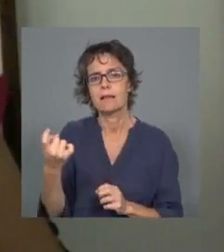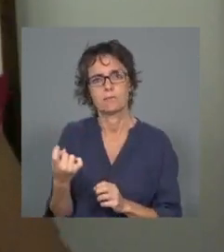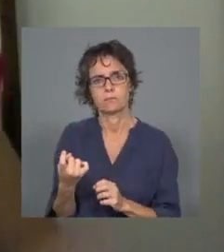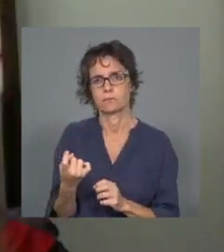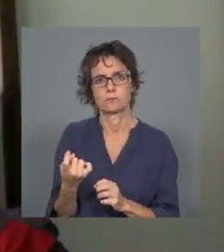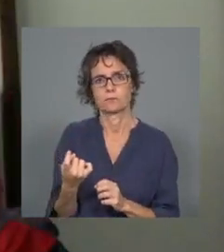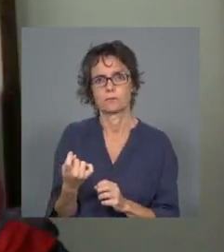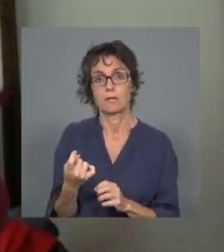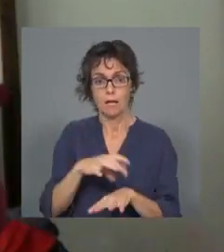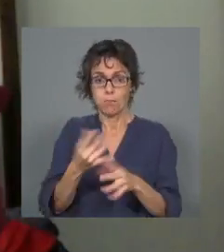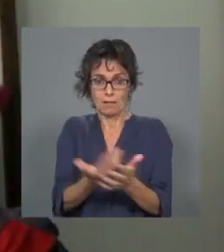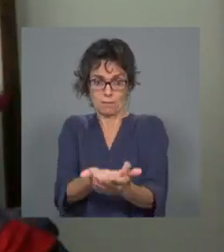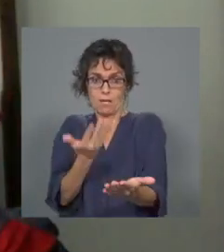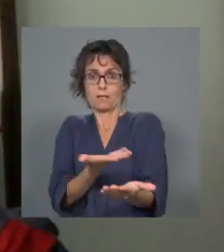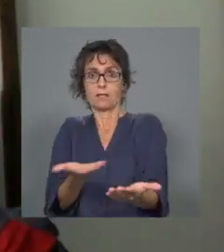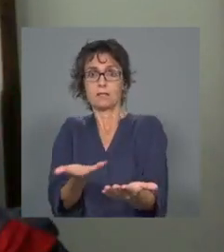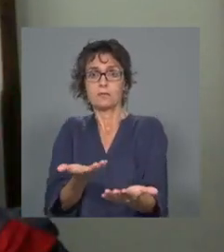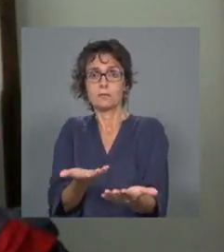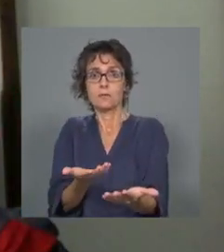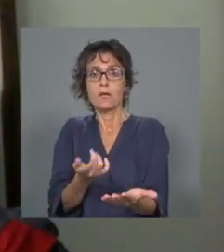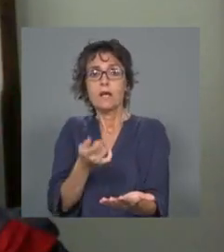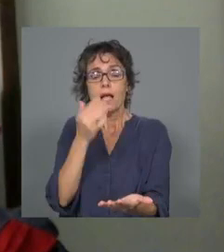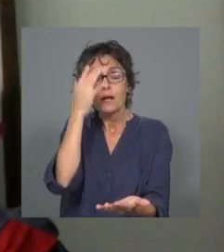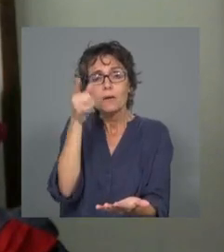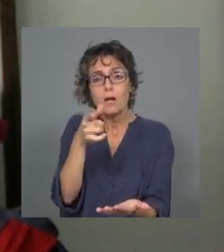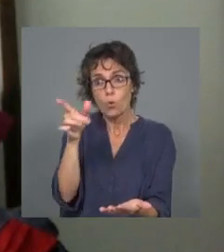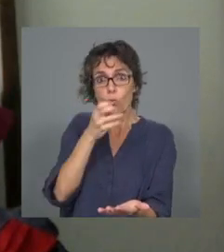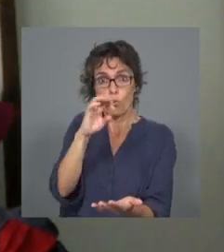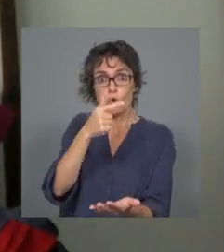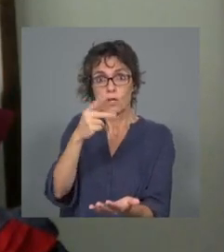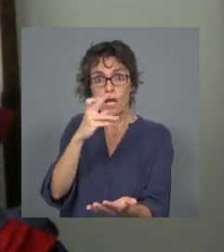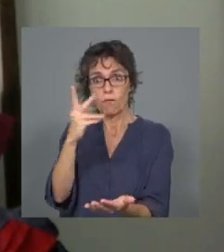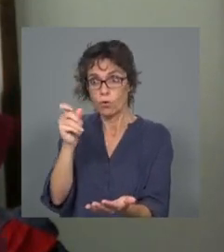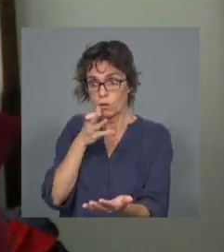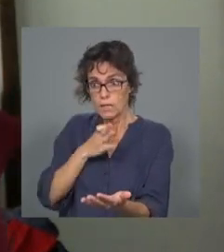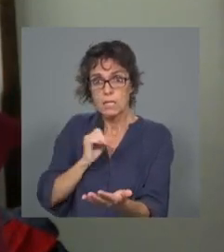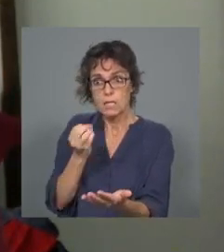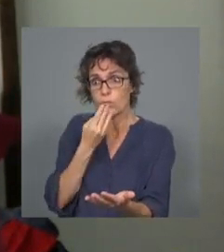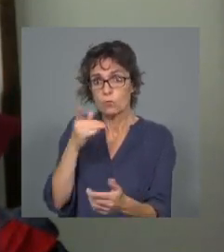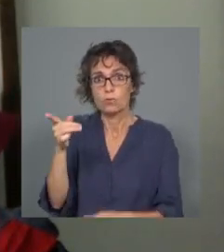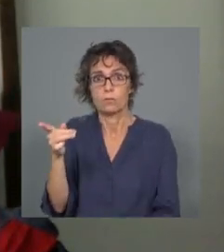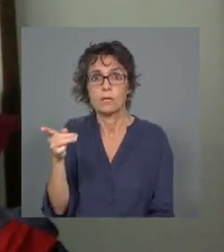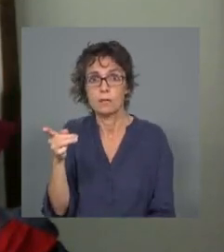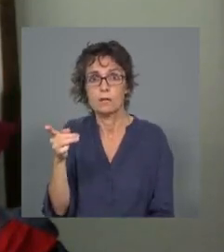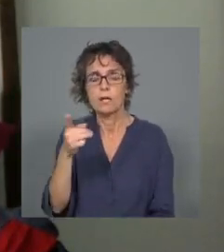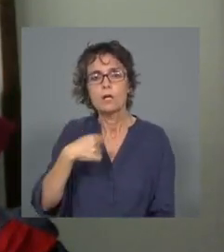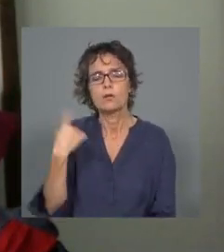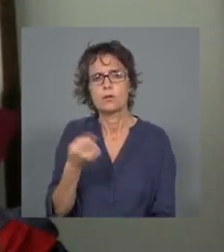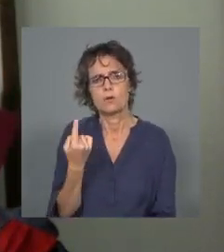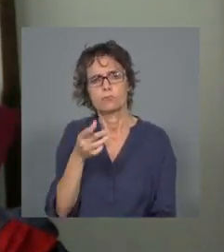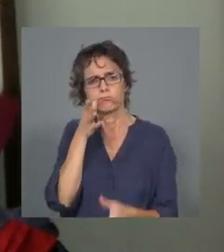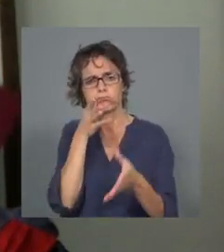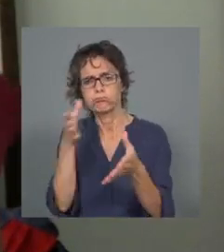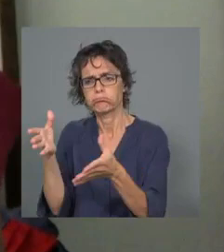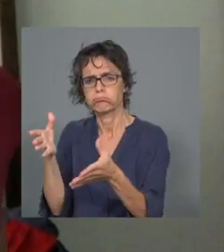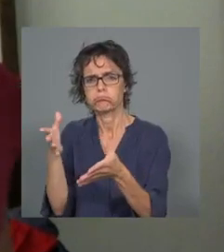outros, eu acho que reforça esta urgência, como dizia o Otávio também, de nós não podemos continuar a escutar os apelos